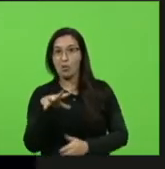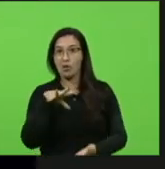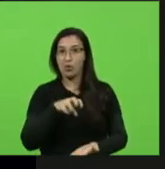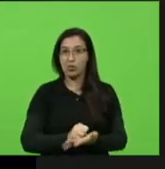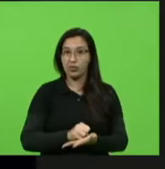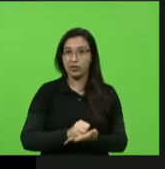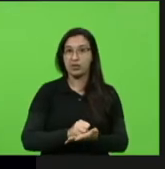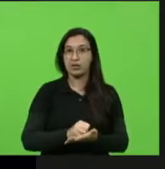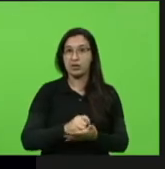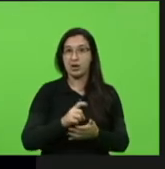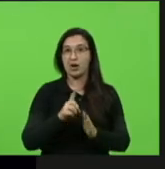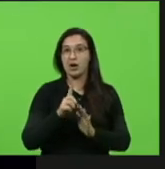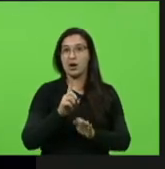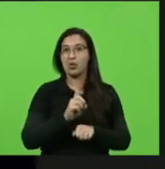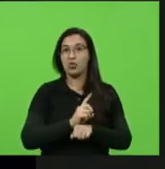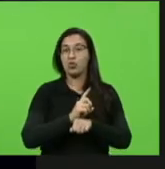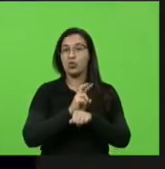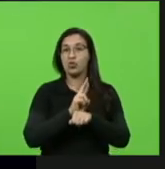Caporale,